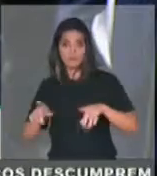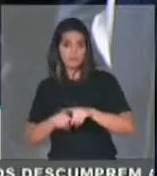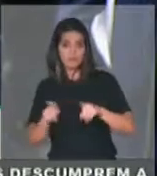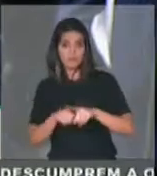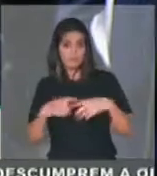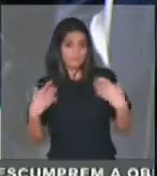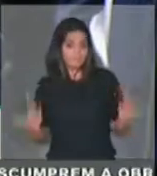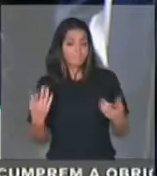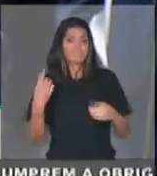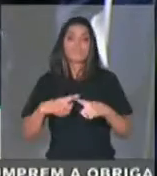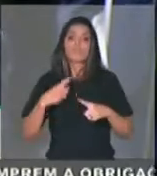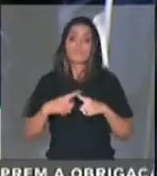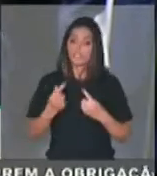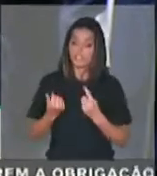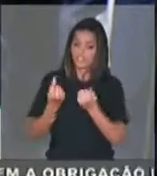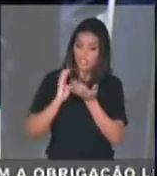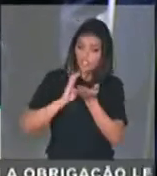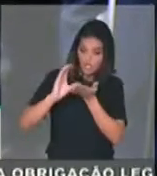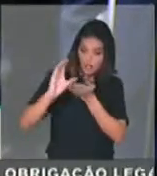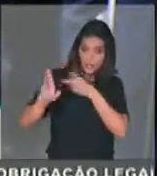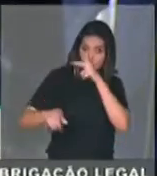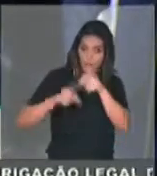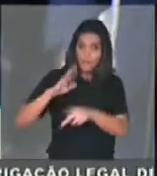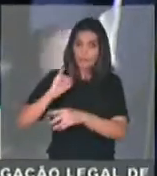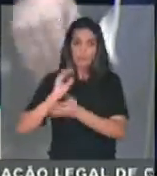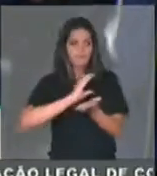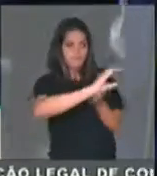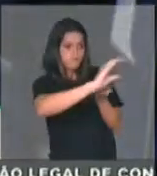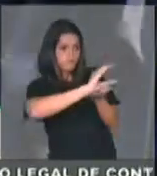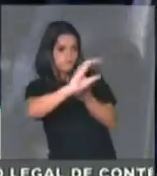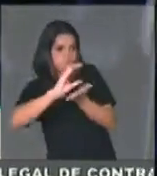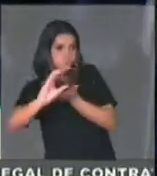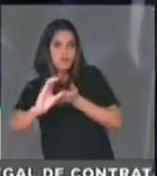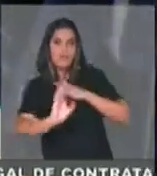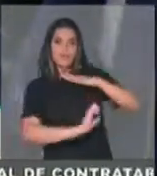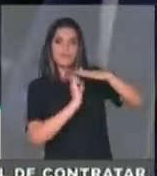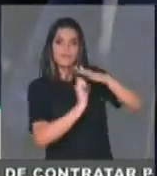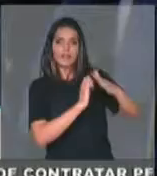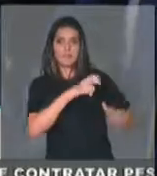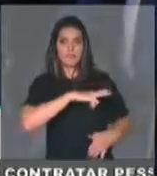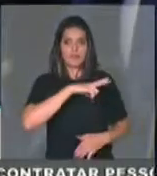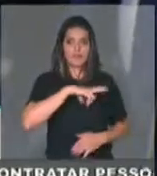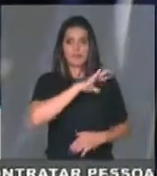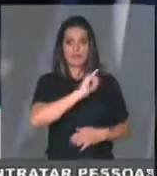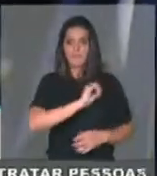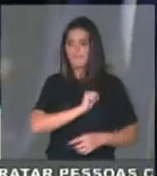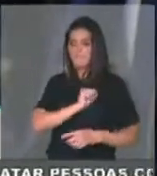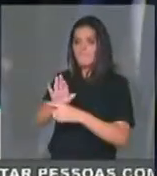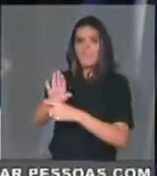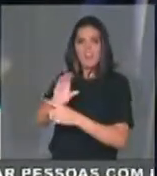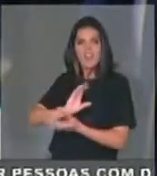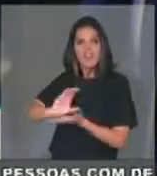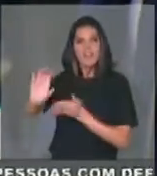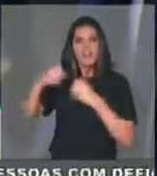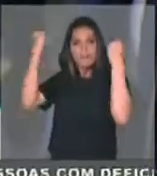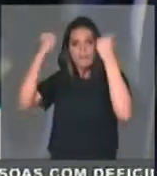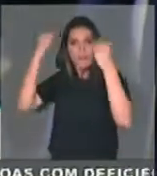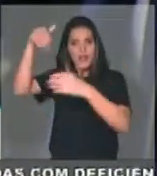Porque o dinheiro público, na verdade, vai para as empresas que financiam campanhas eleitorais, que financiam quem